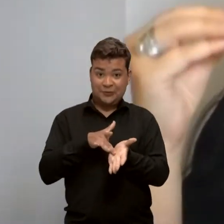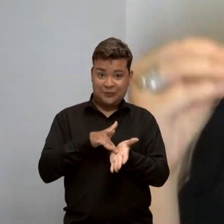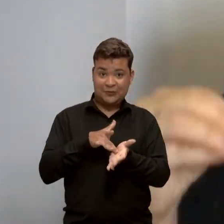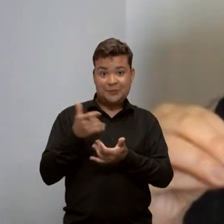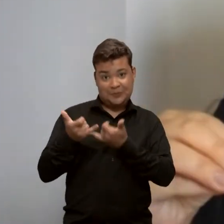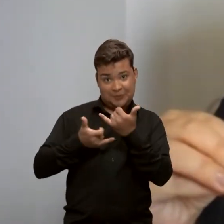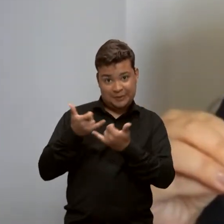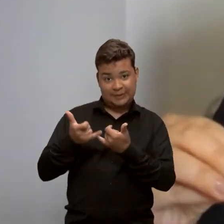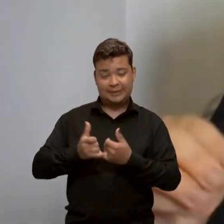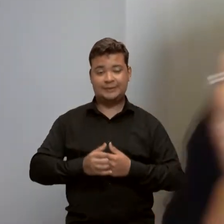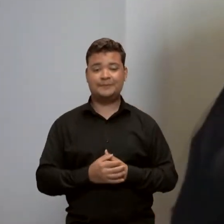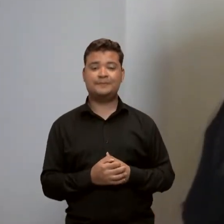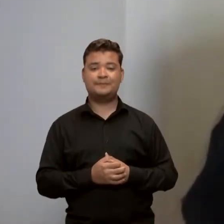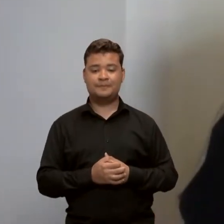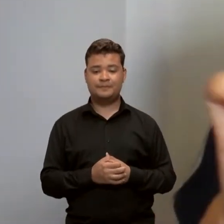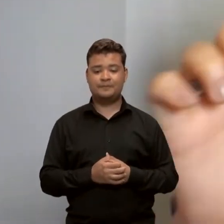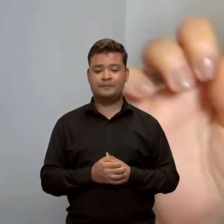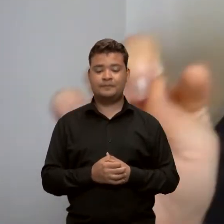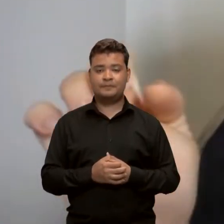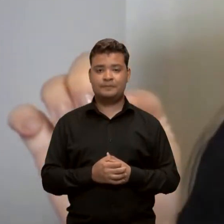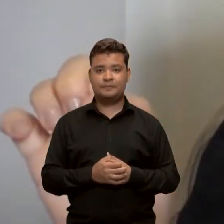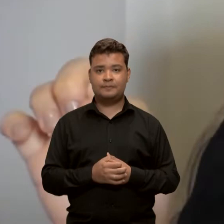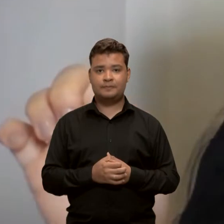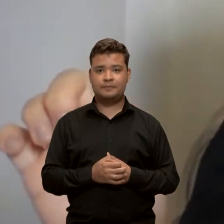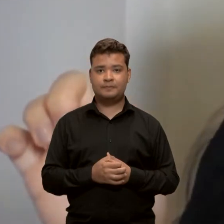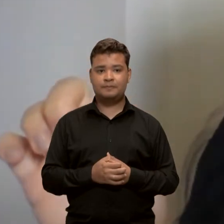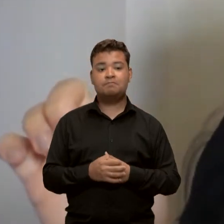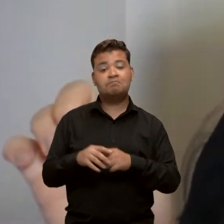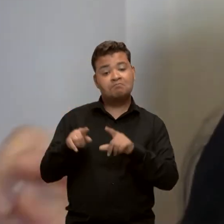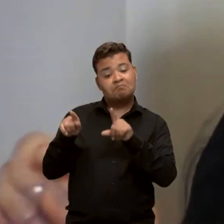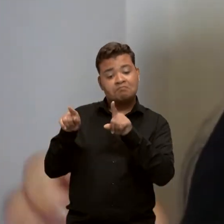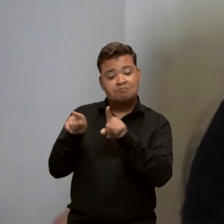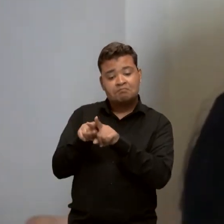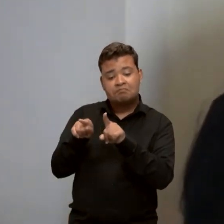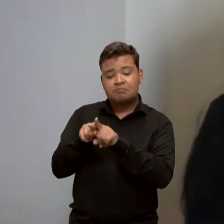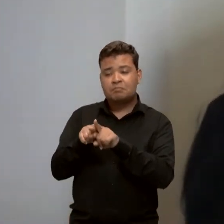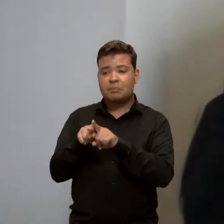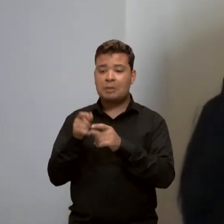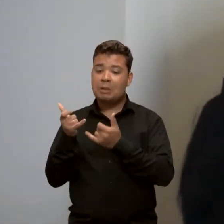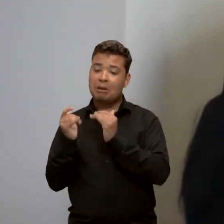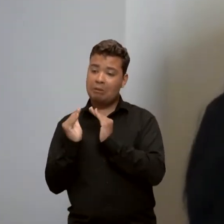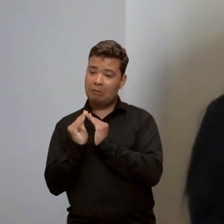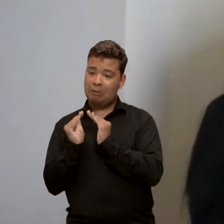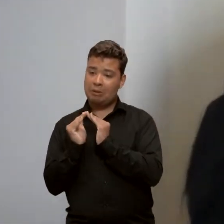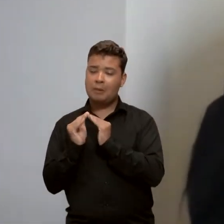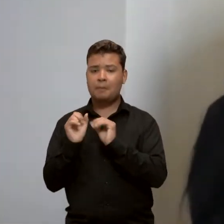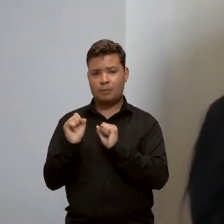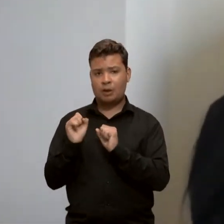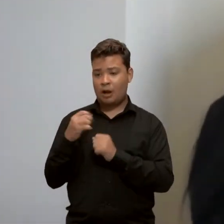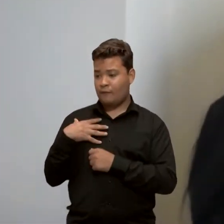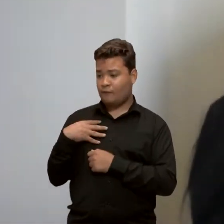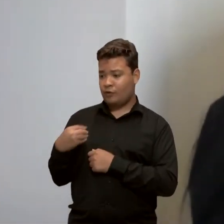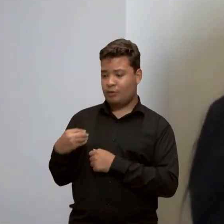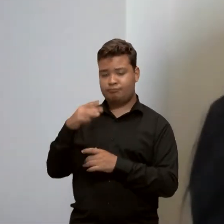pode assumir, nessa brincadeira de papéis sociais de casinha, o papel social do filho.